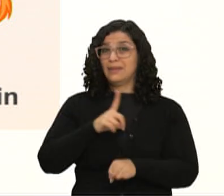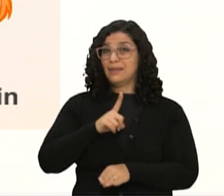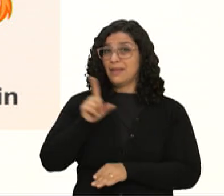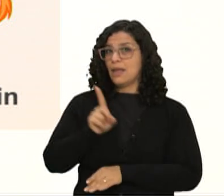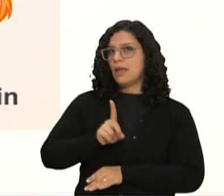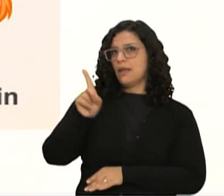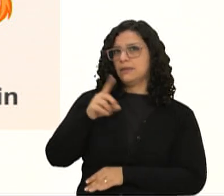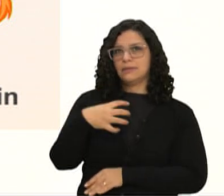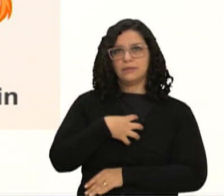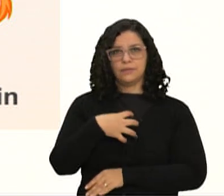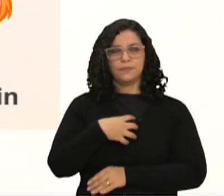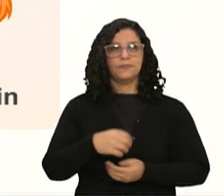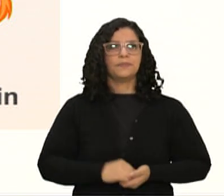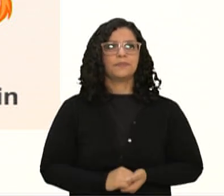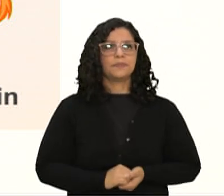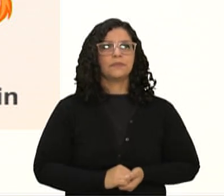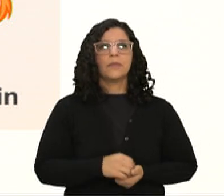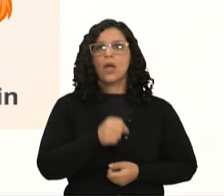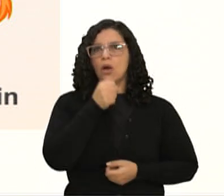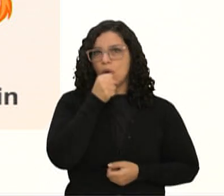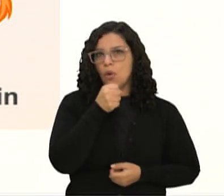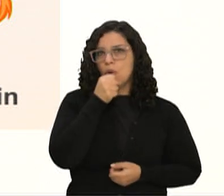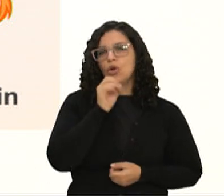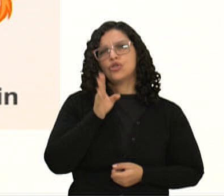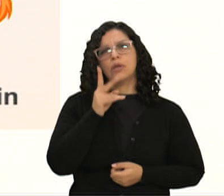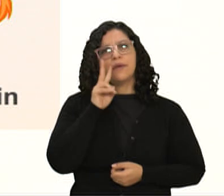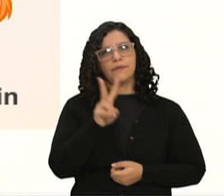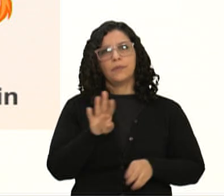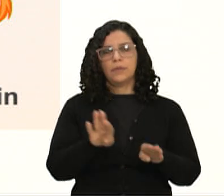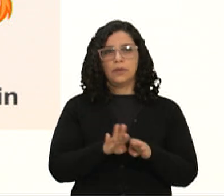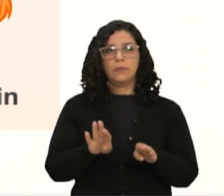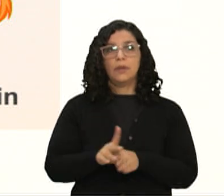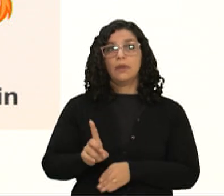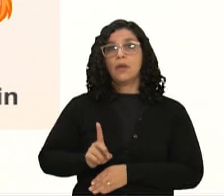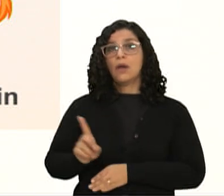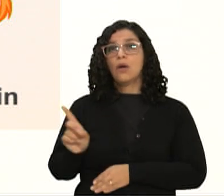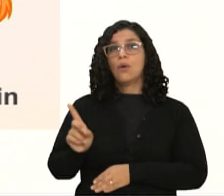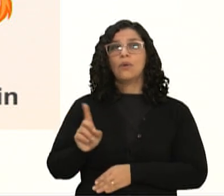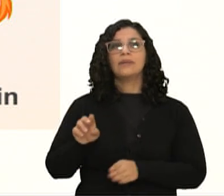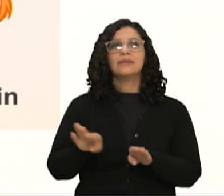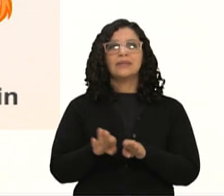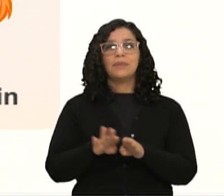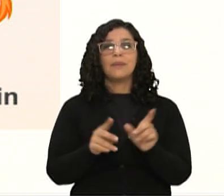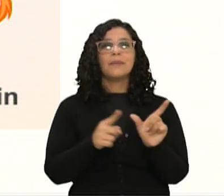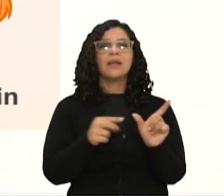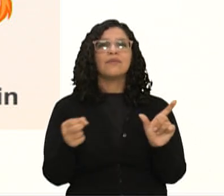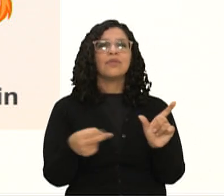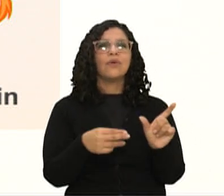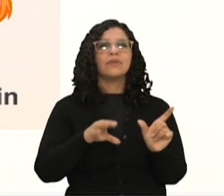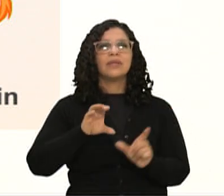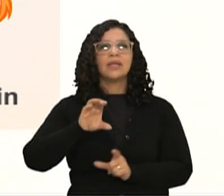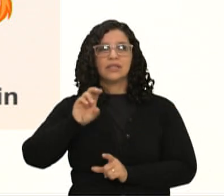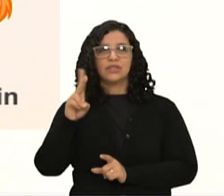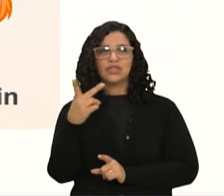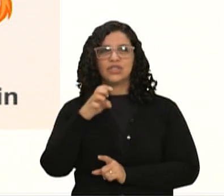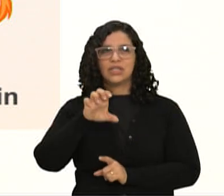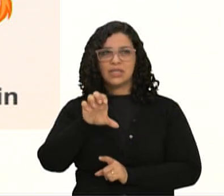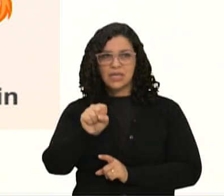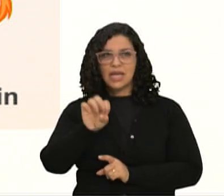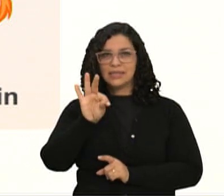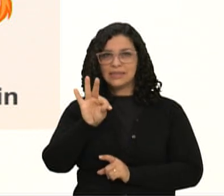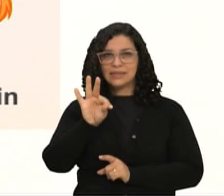runny nose. Cough, nós já vimos também que é a tosse. E agora aqui, uma palavrinha nova também, chest